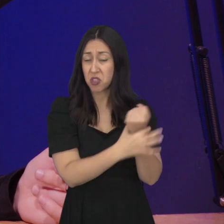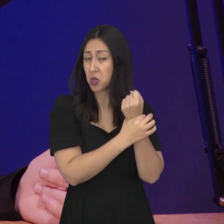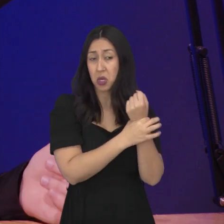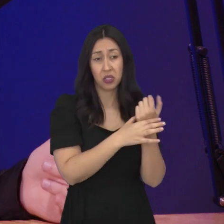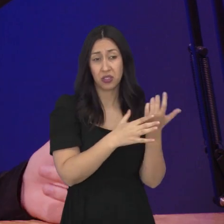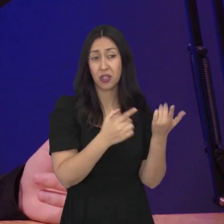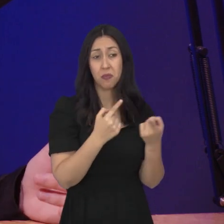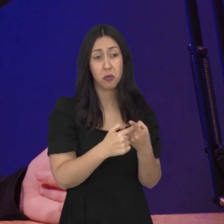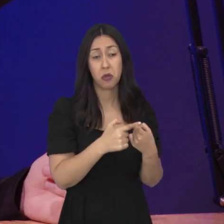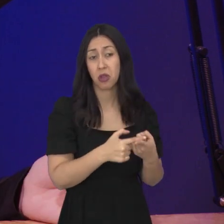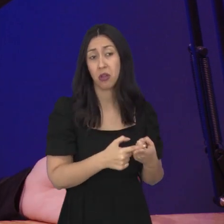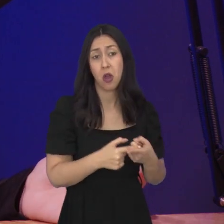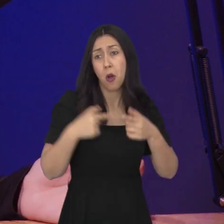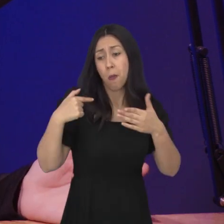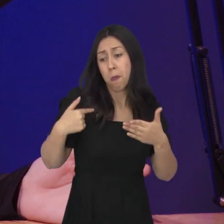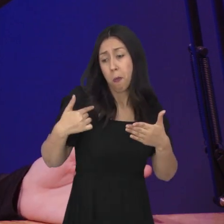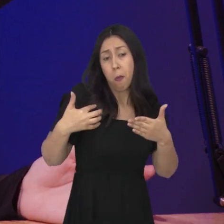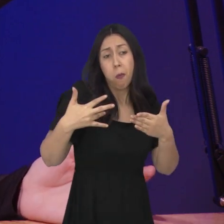sempre tiveram, né,